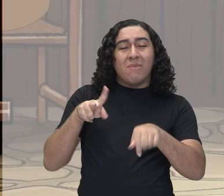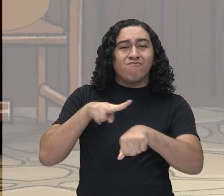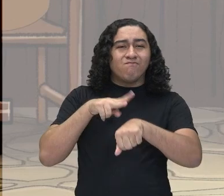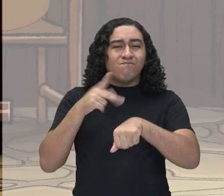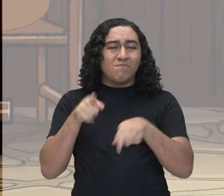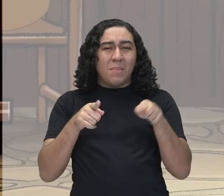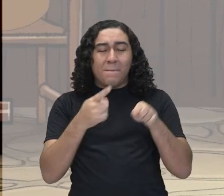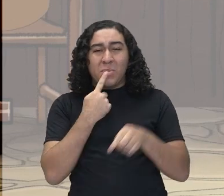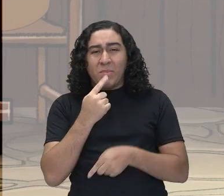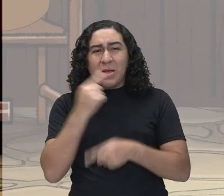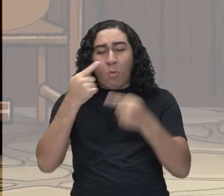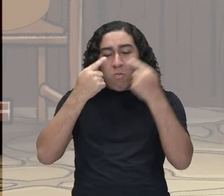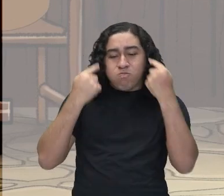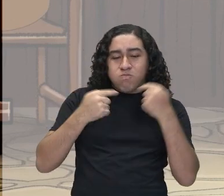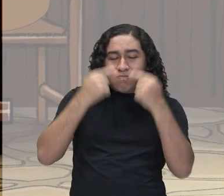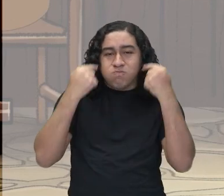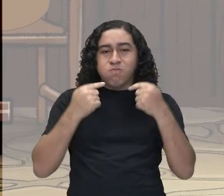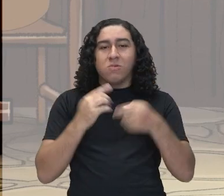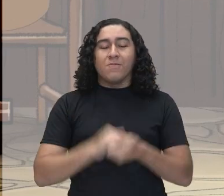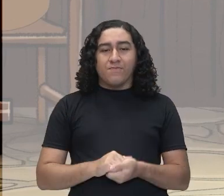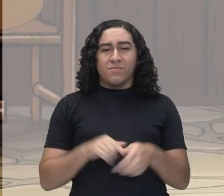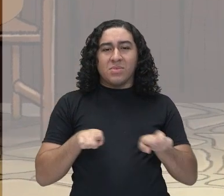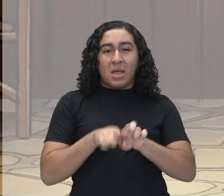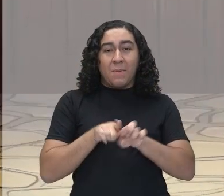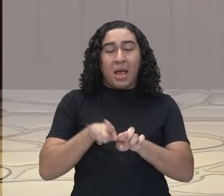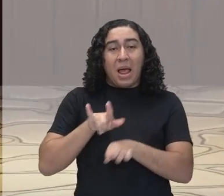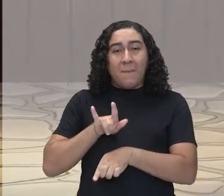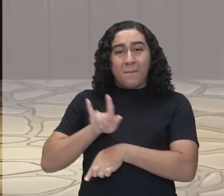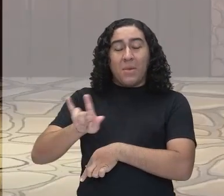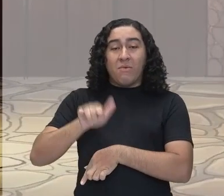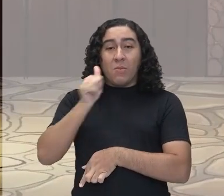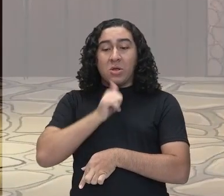avermelhadas. Amava muito Geórgia.